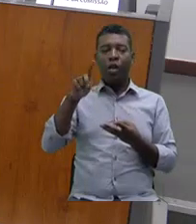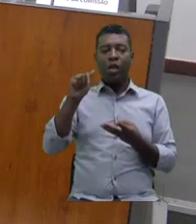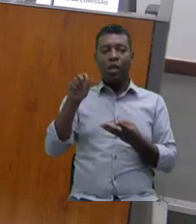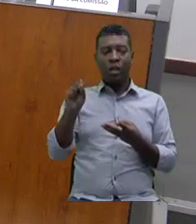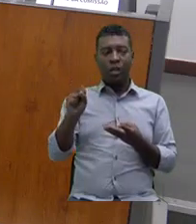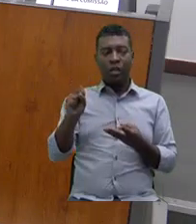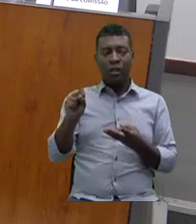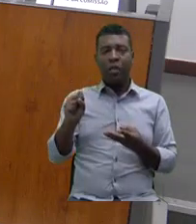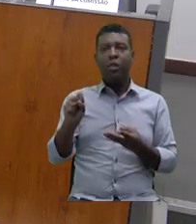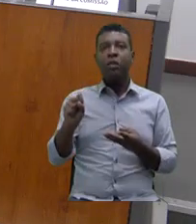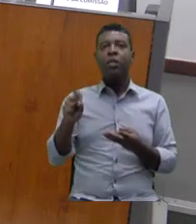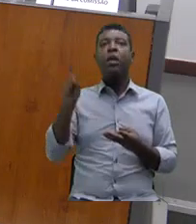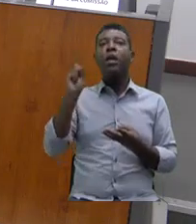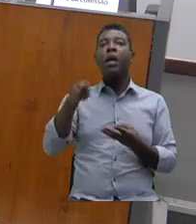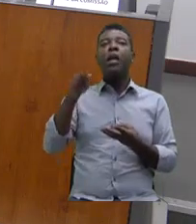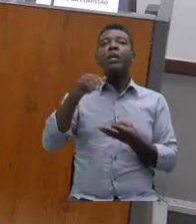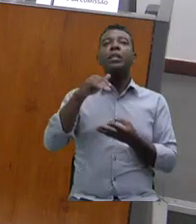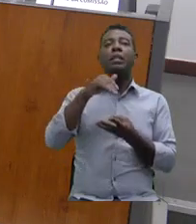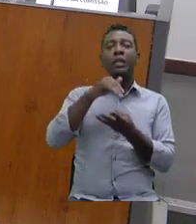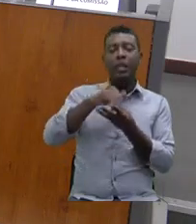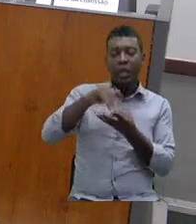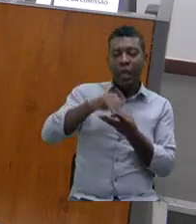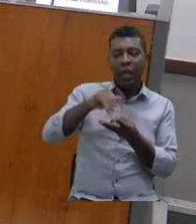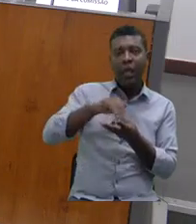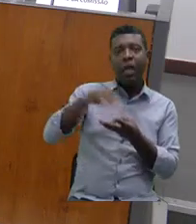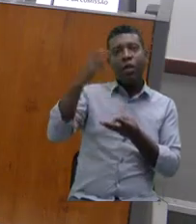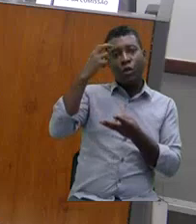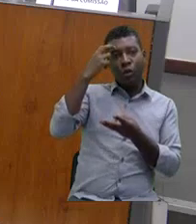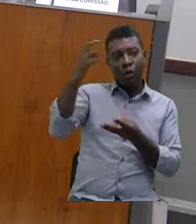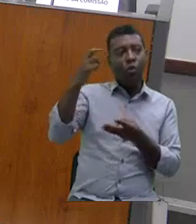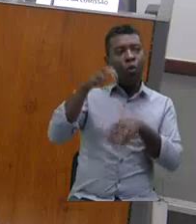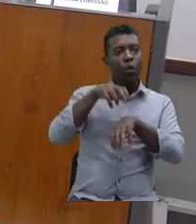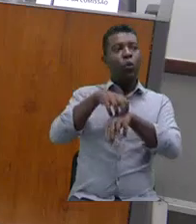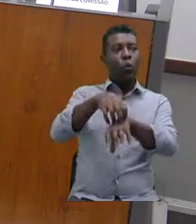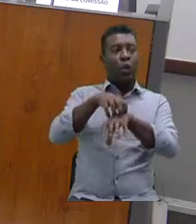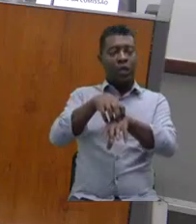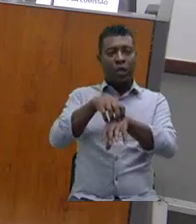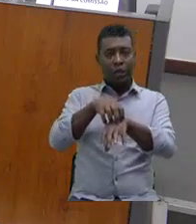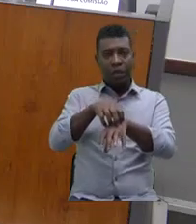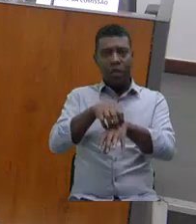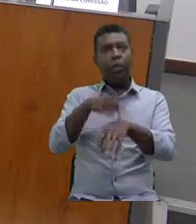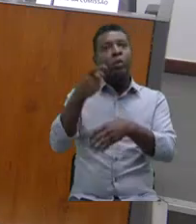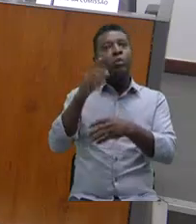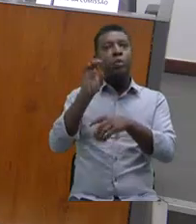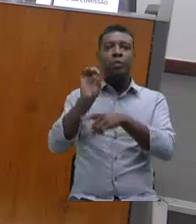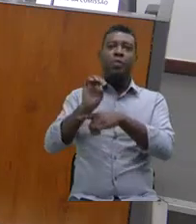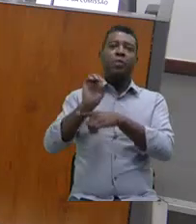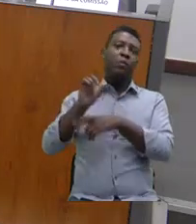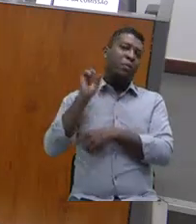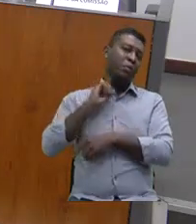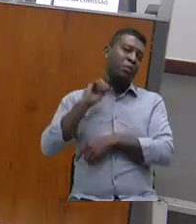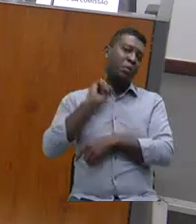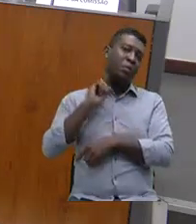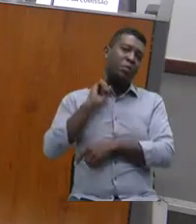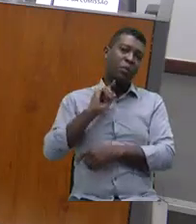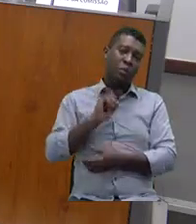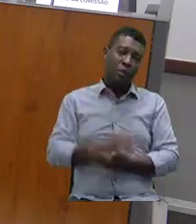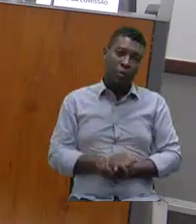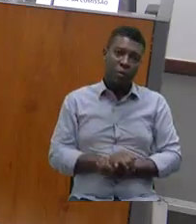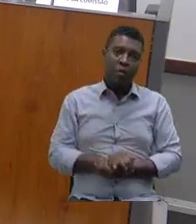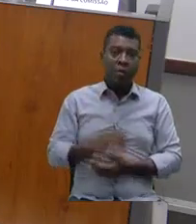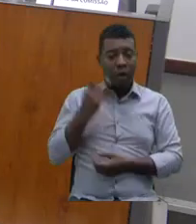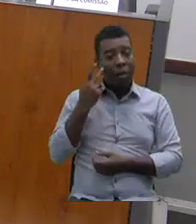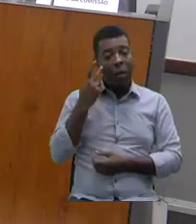de Oliveira, que é secretário de Cultura e Turismo do Estado de Minas Gerais. Para afirmar